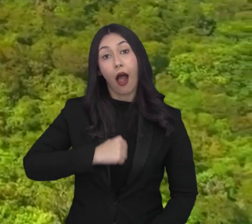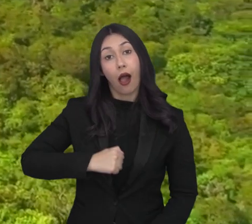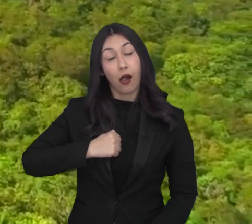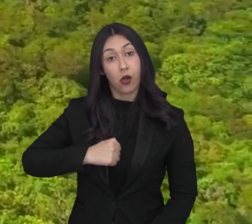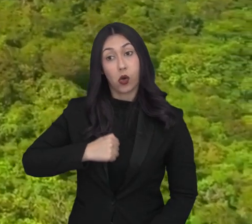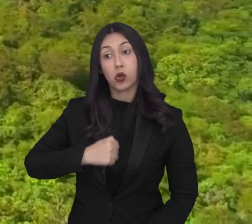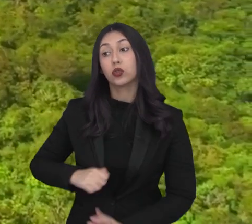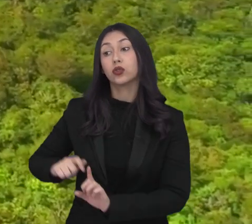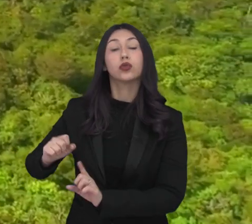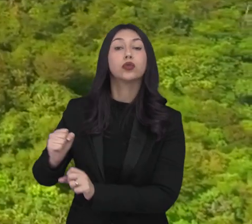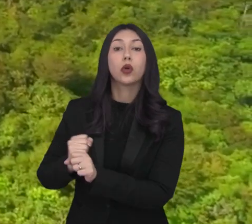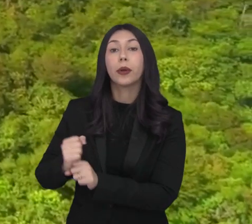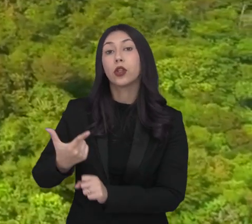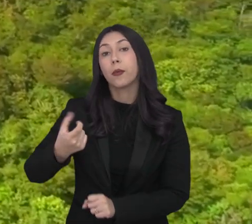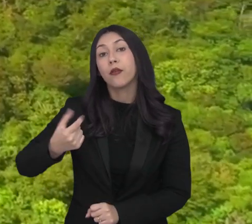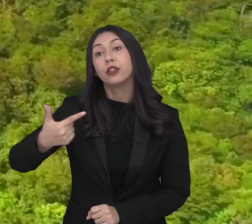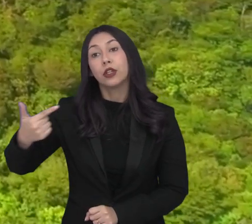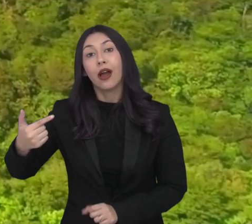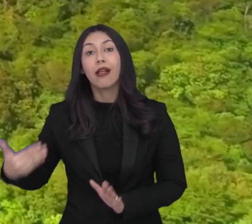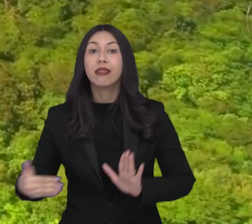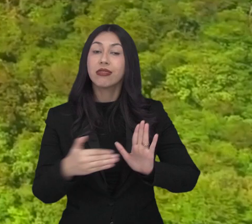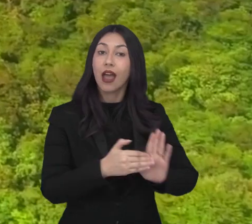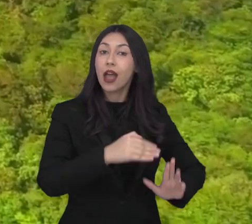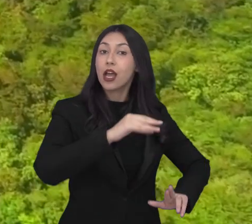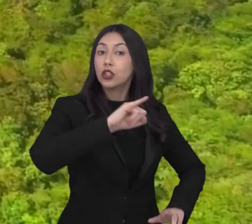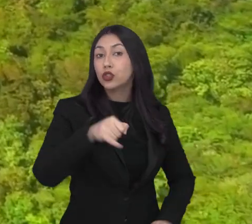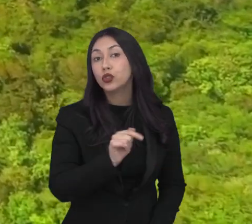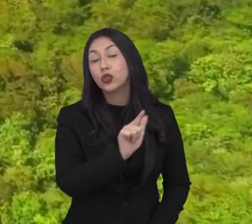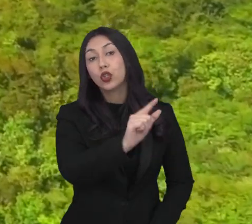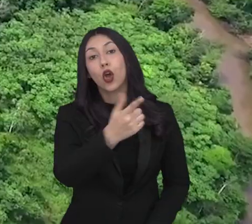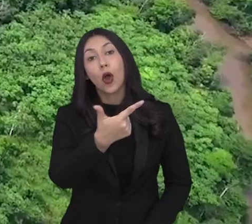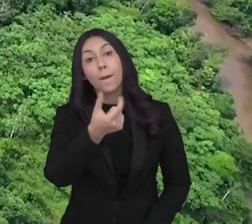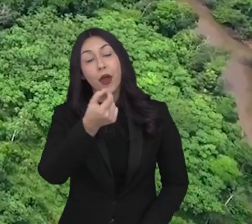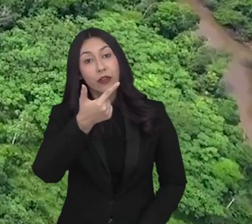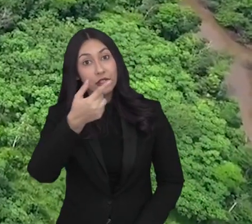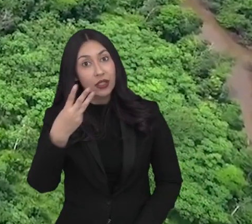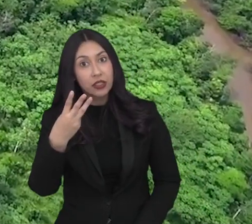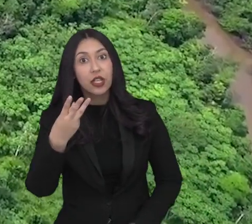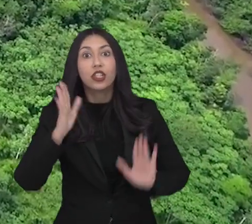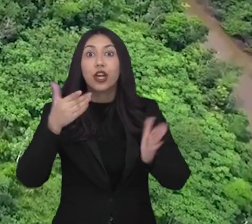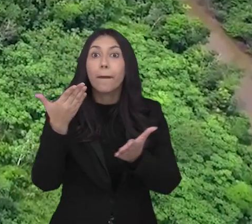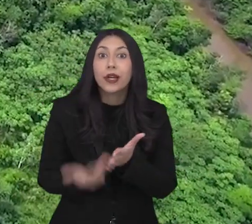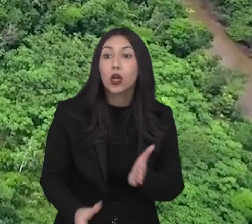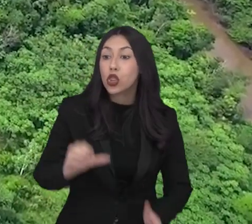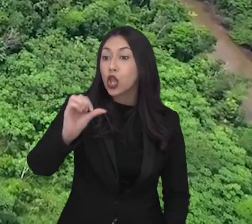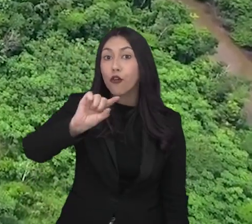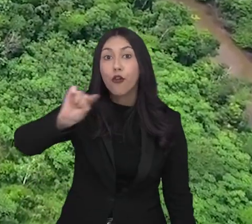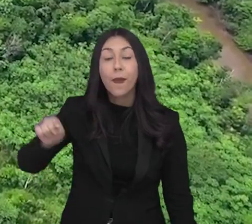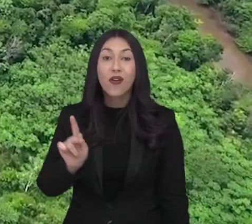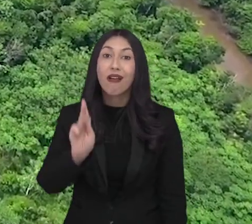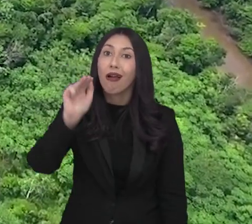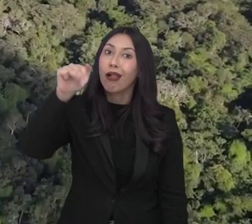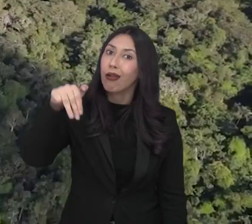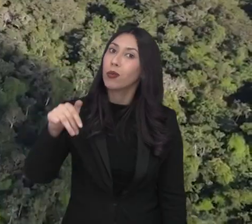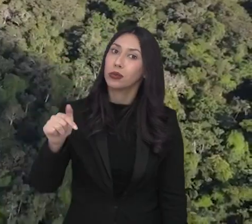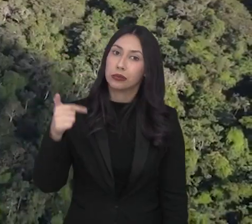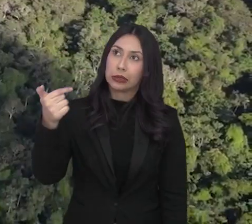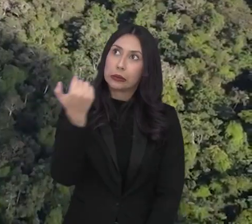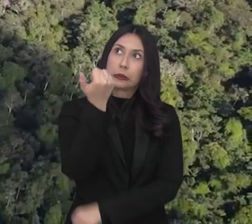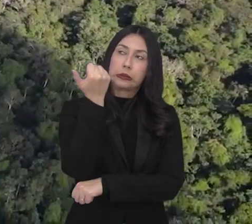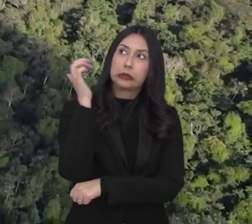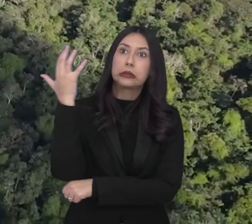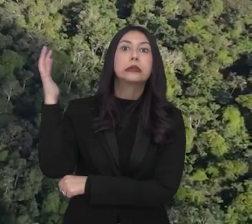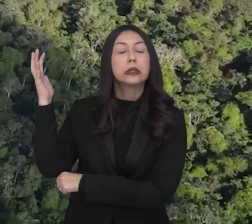agosto de 2022 e julho de 2023, a Amazônia perdeu 9 mil quilômetros quadrados